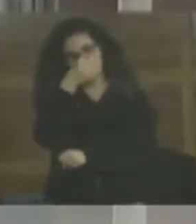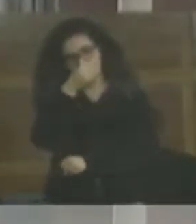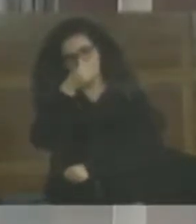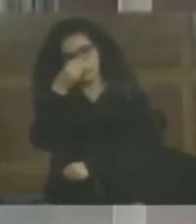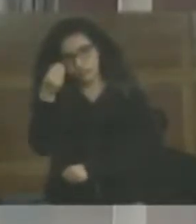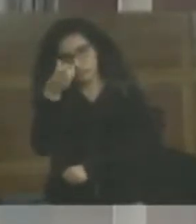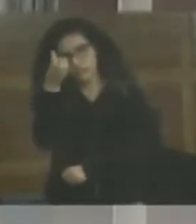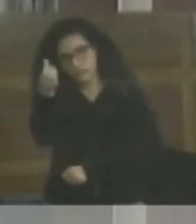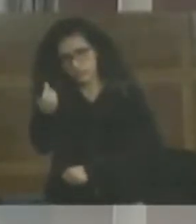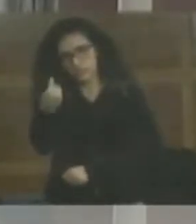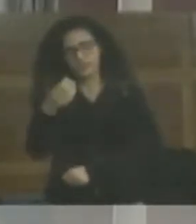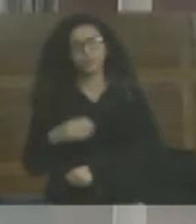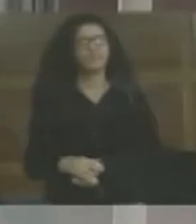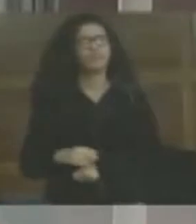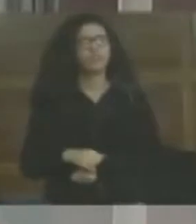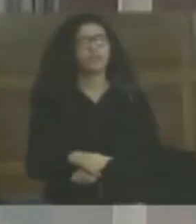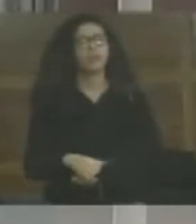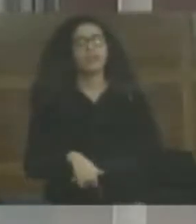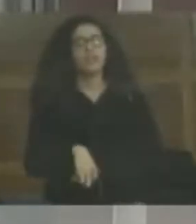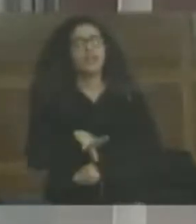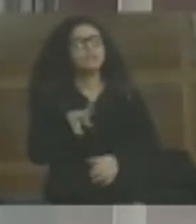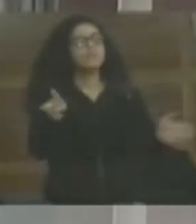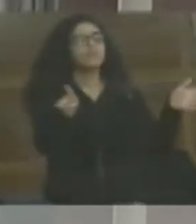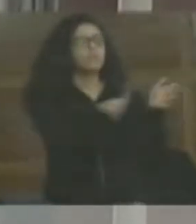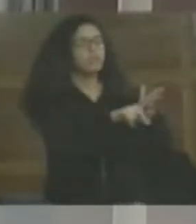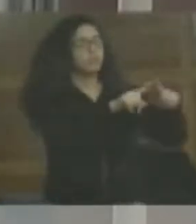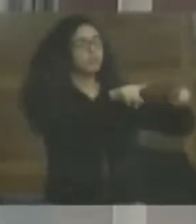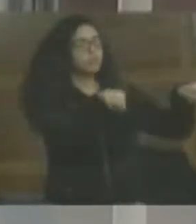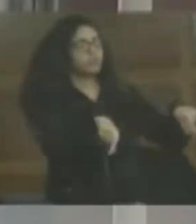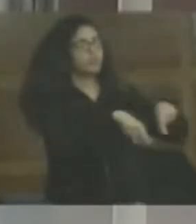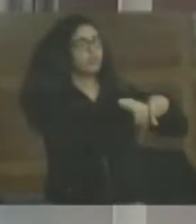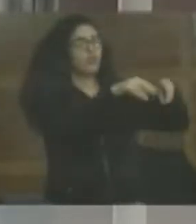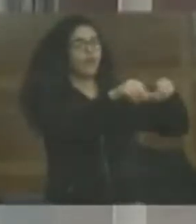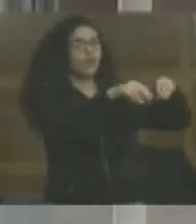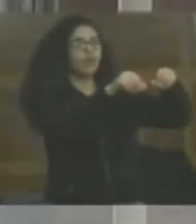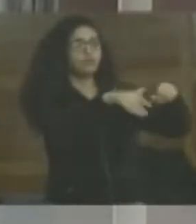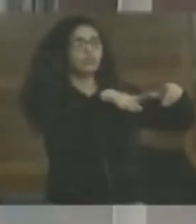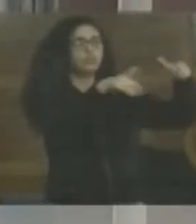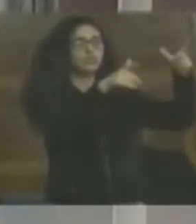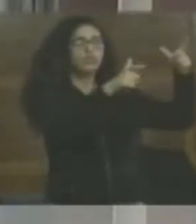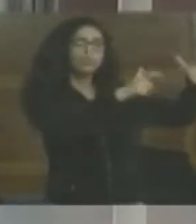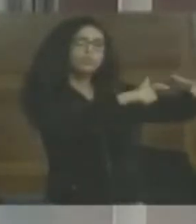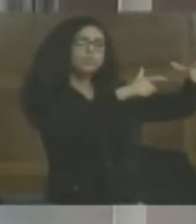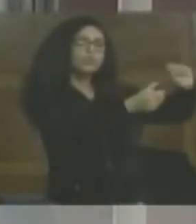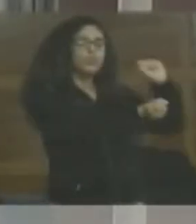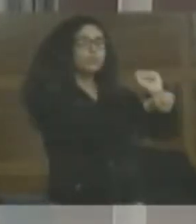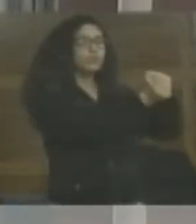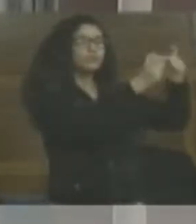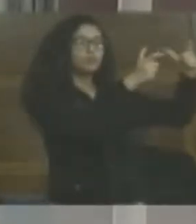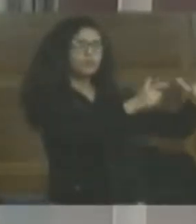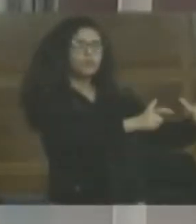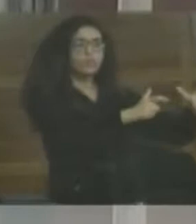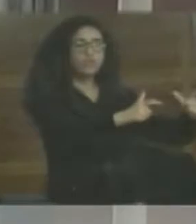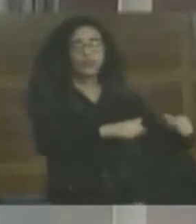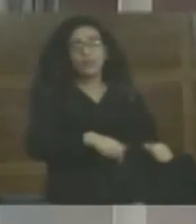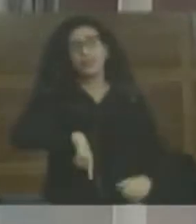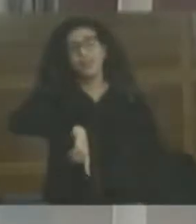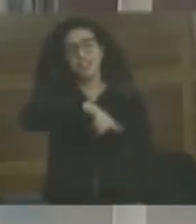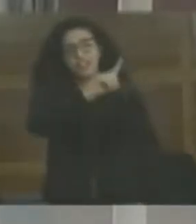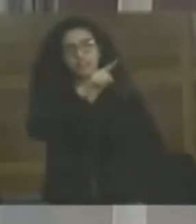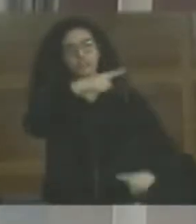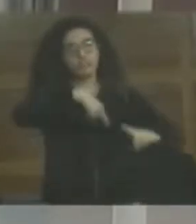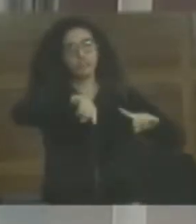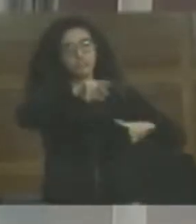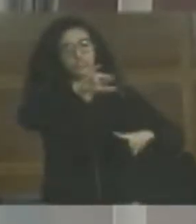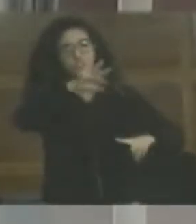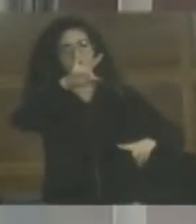2006/10. De titulação das terras quilombolas. É a regularização de territórios quilombolas localizado no bairro da